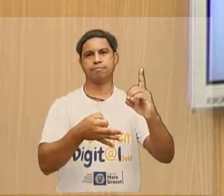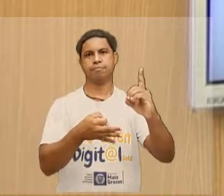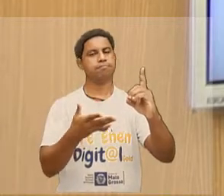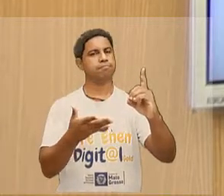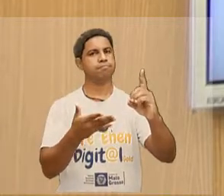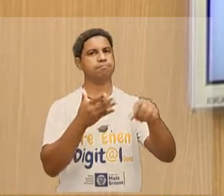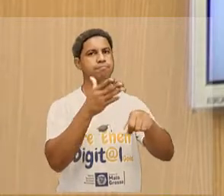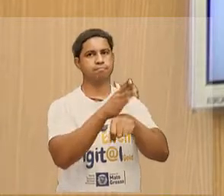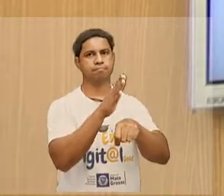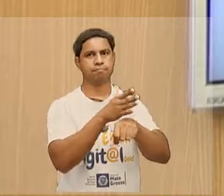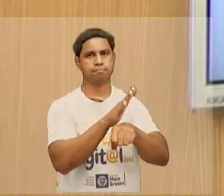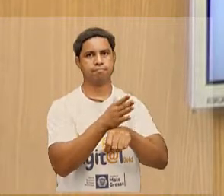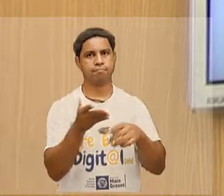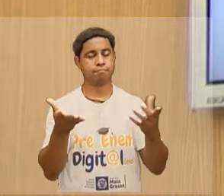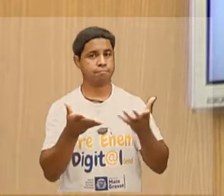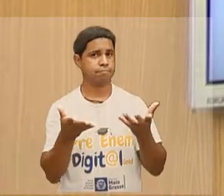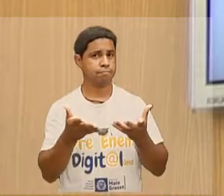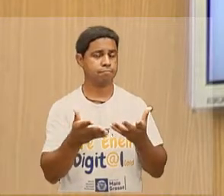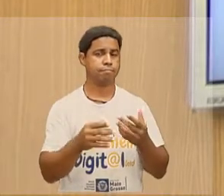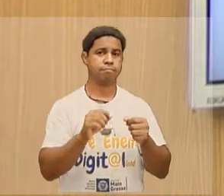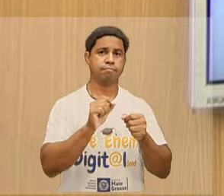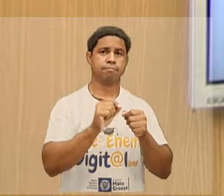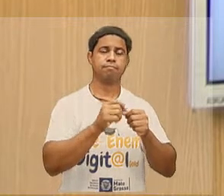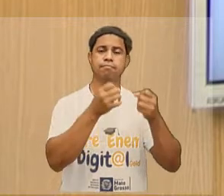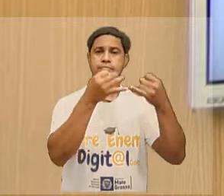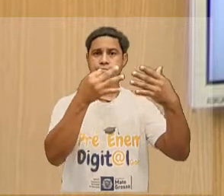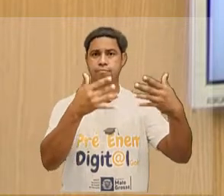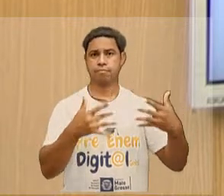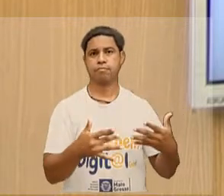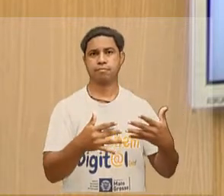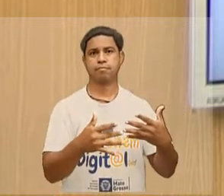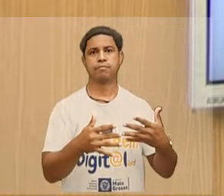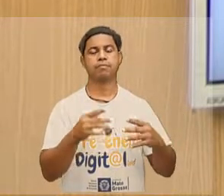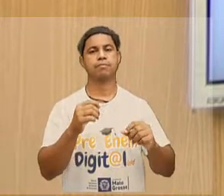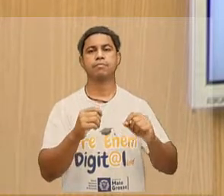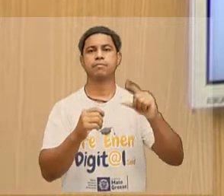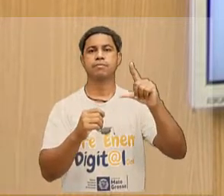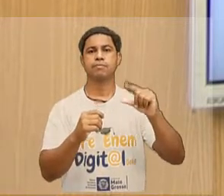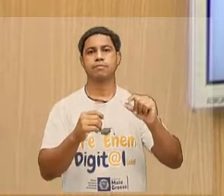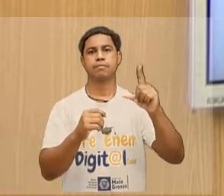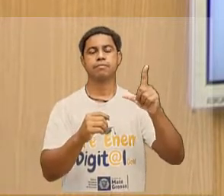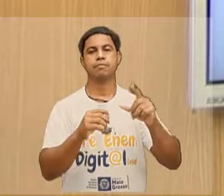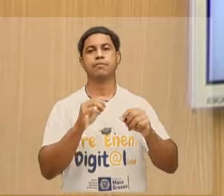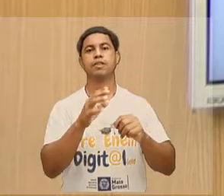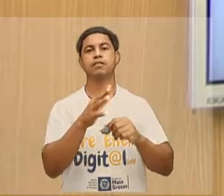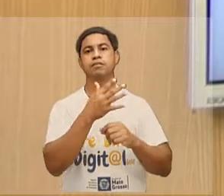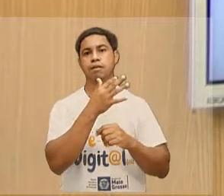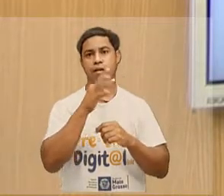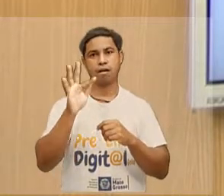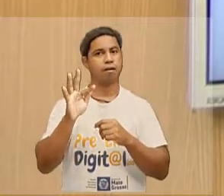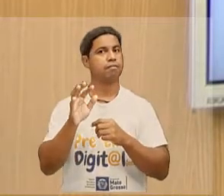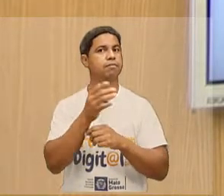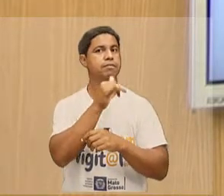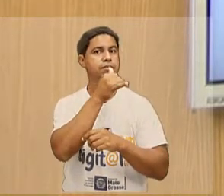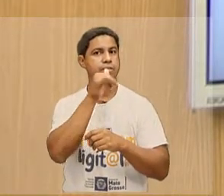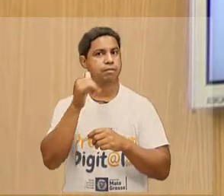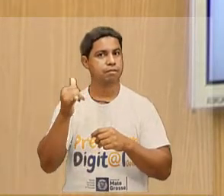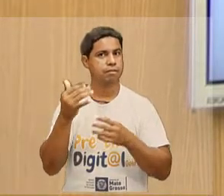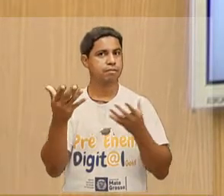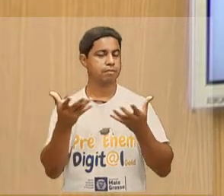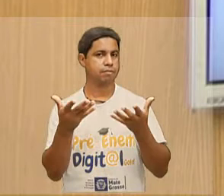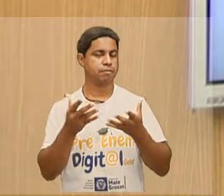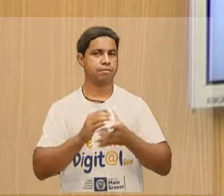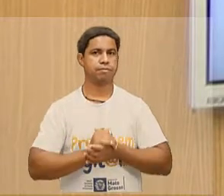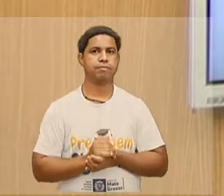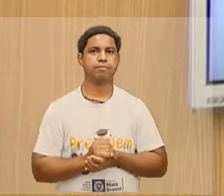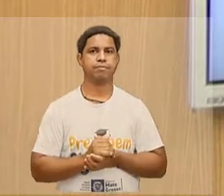fizemos aqui a utilização da definição para força elétrica. Mas não para